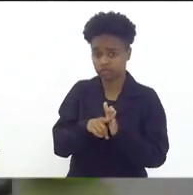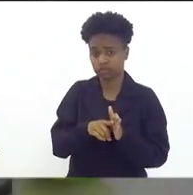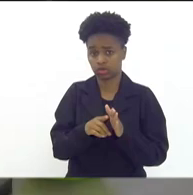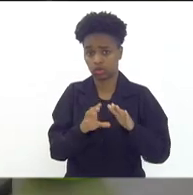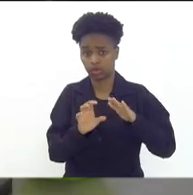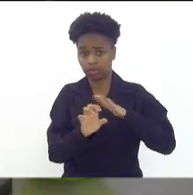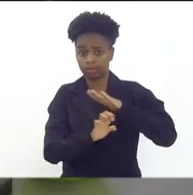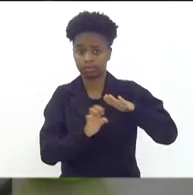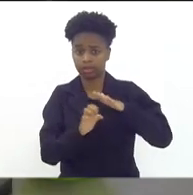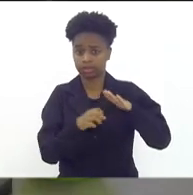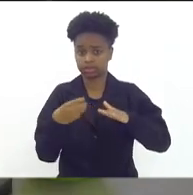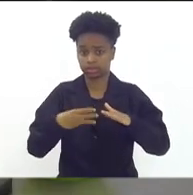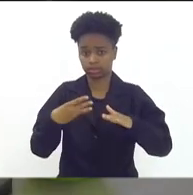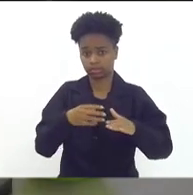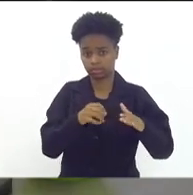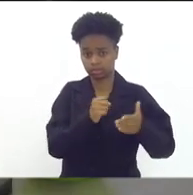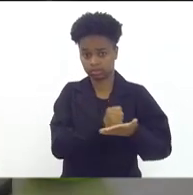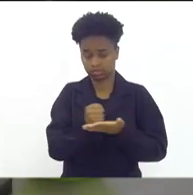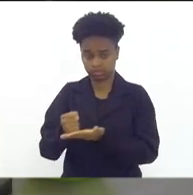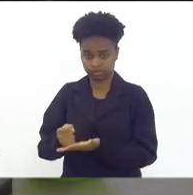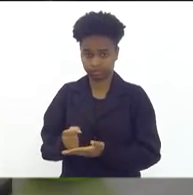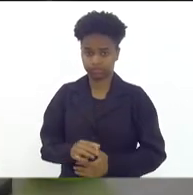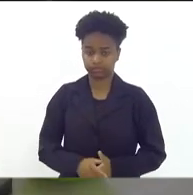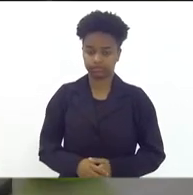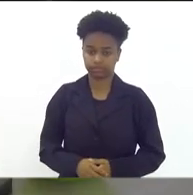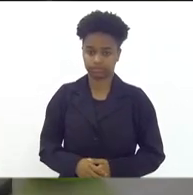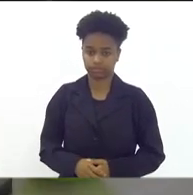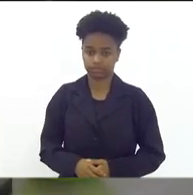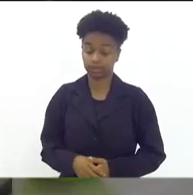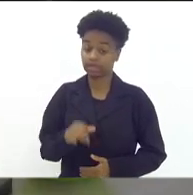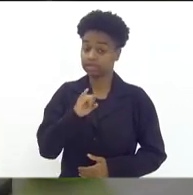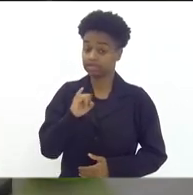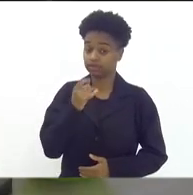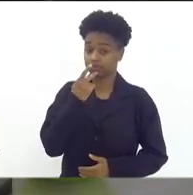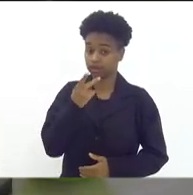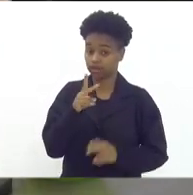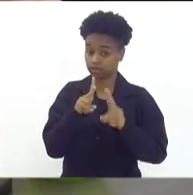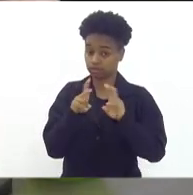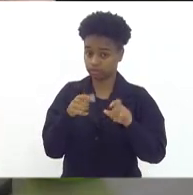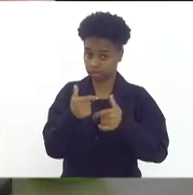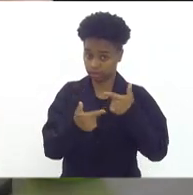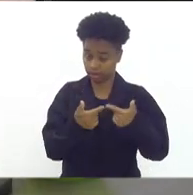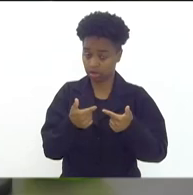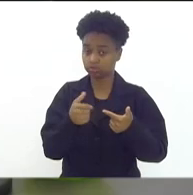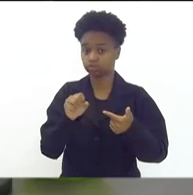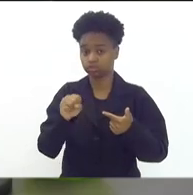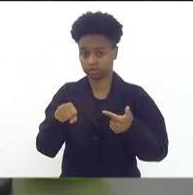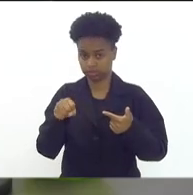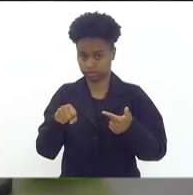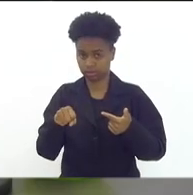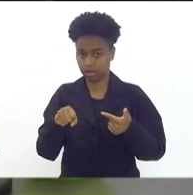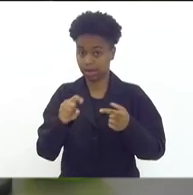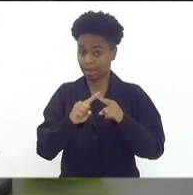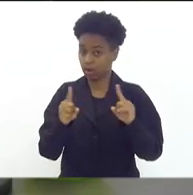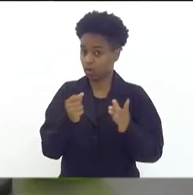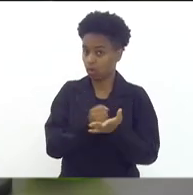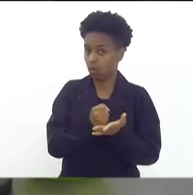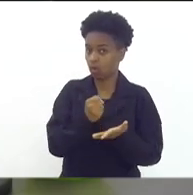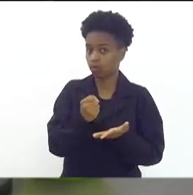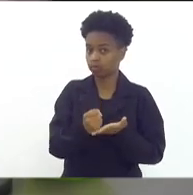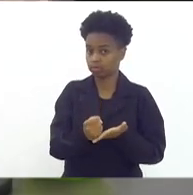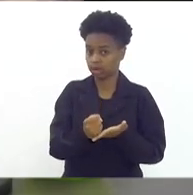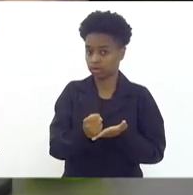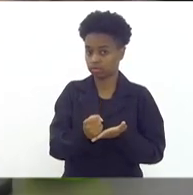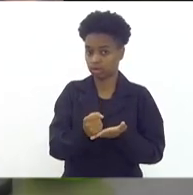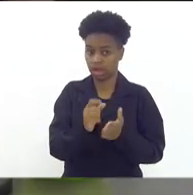se o senhor tá dizendo com relação ao serviço prestado sim agora o contrato que ela